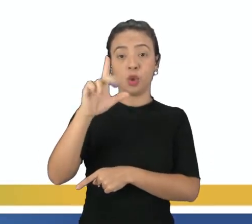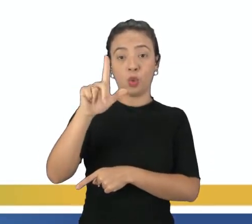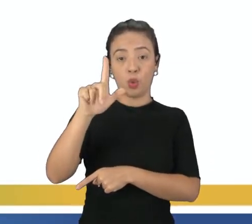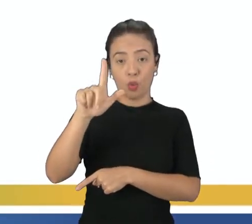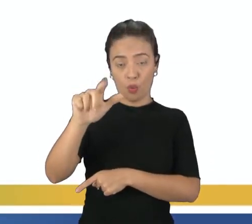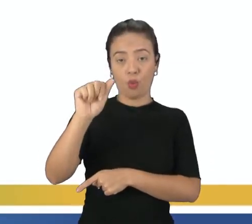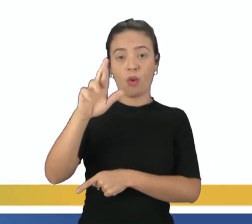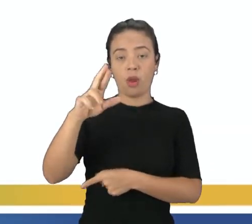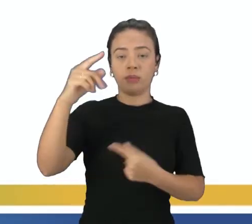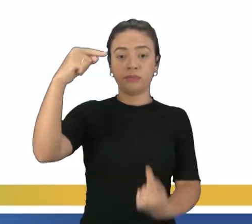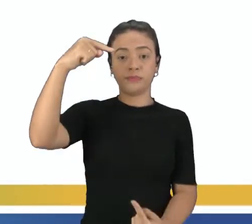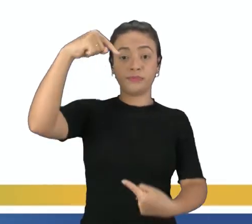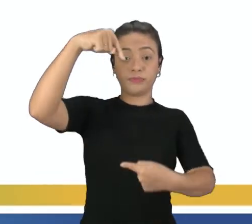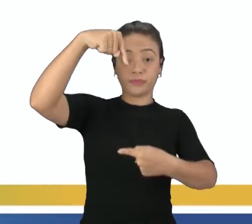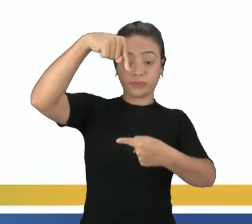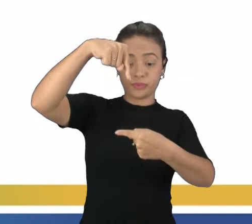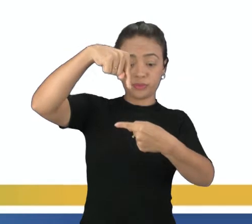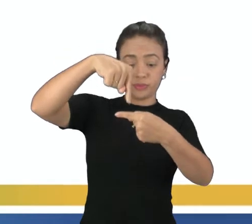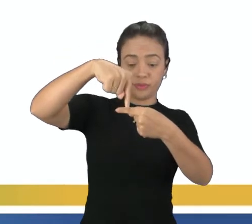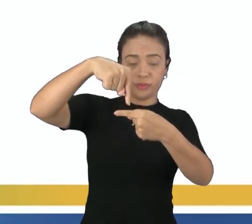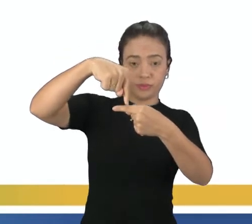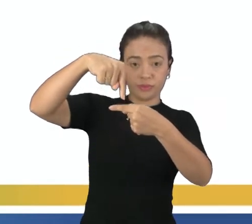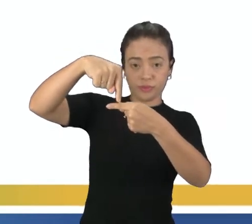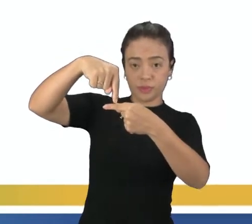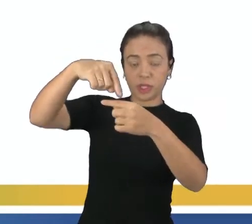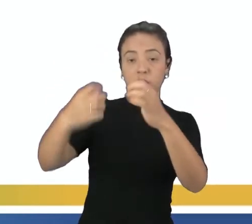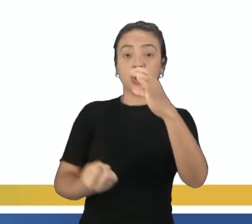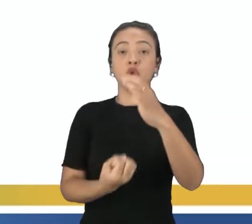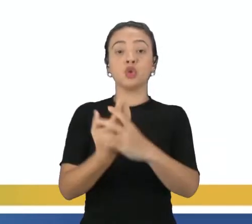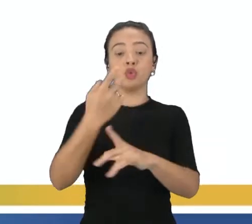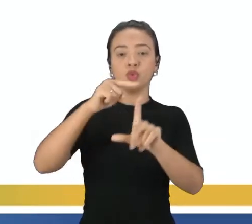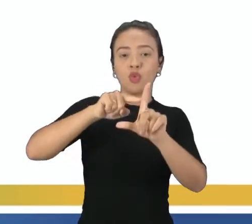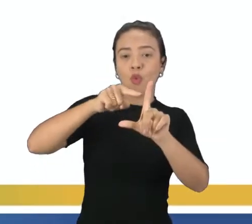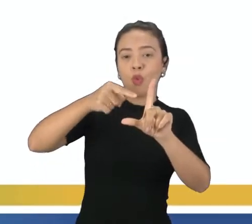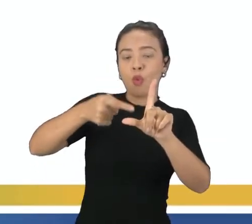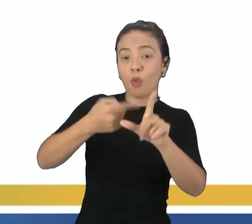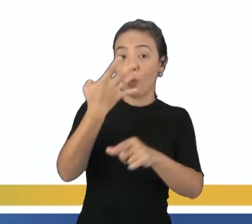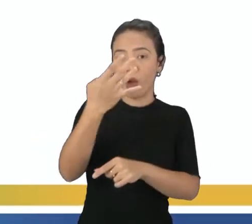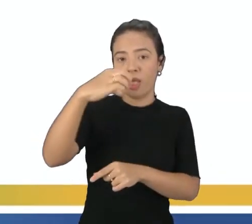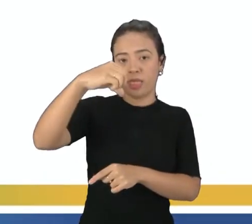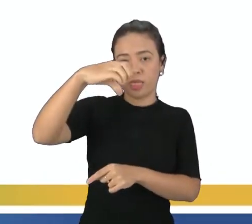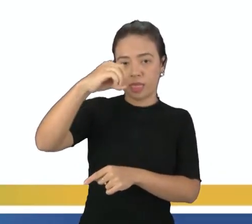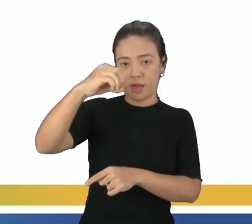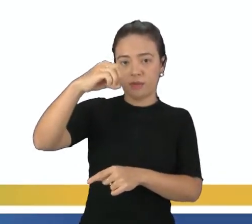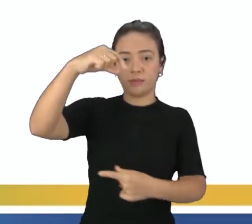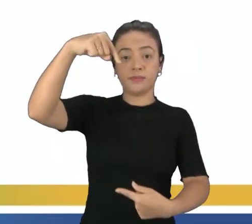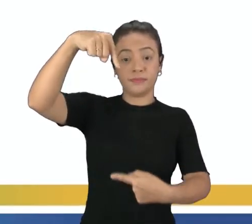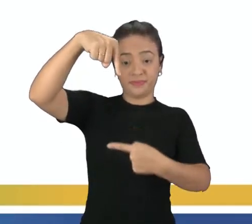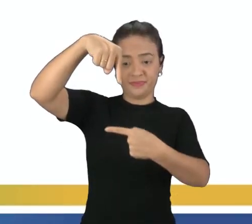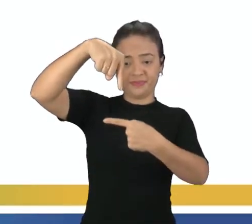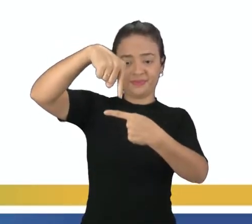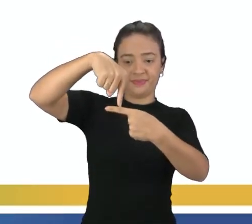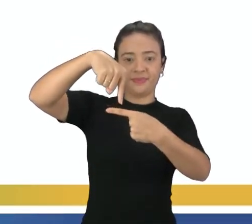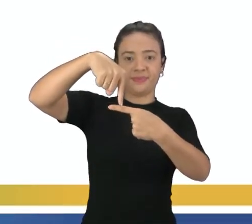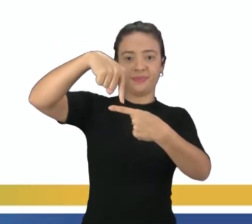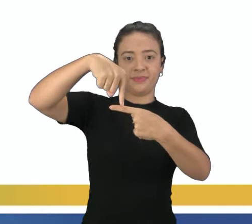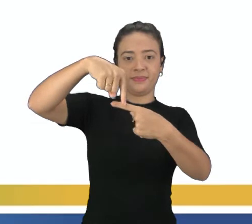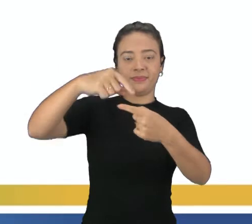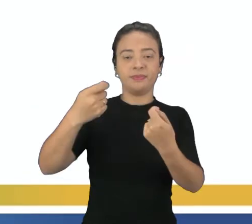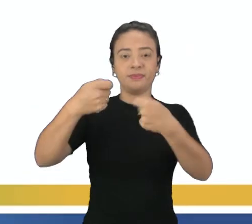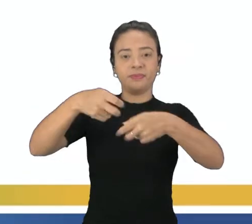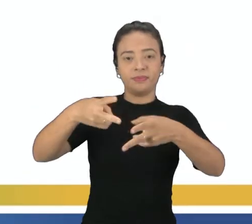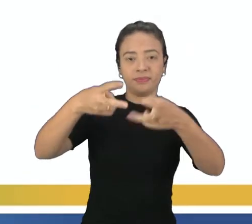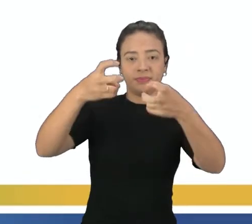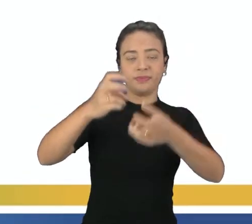único ponto e formam um ângulo, né? No caso, formam 4 ângulos 90 graus. Formam uma cruzinha, né? Para você